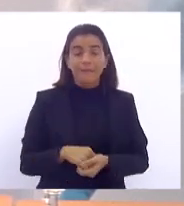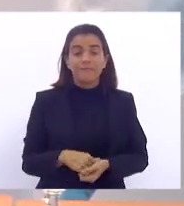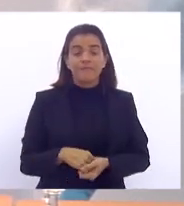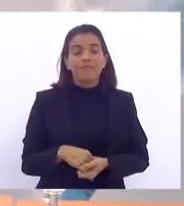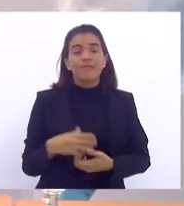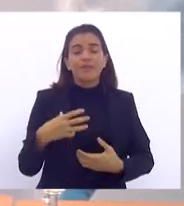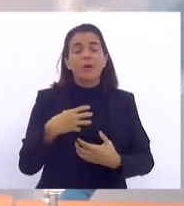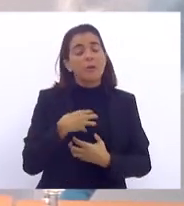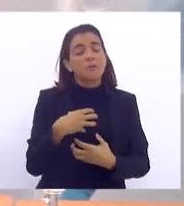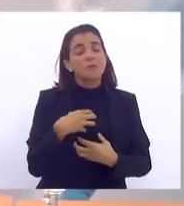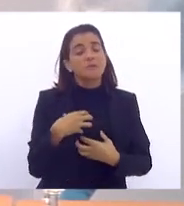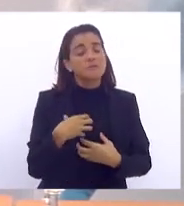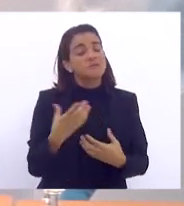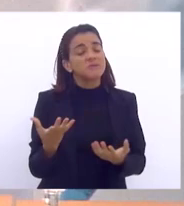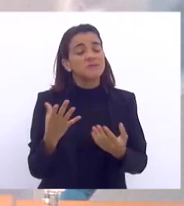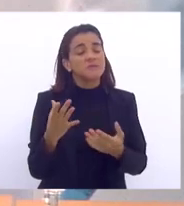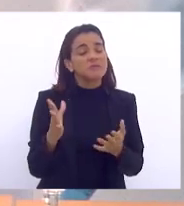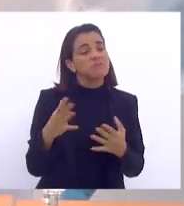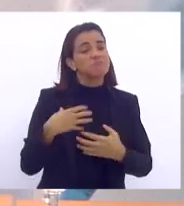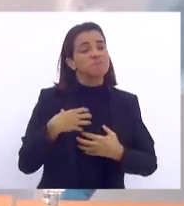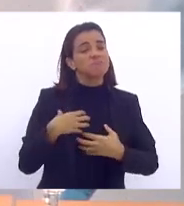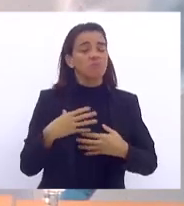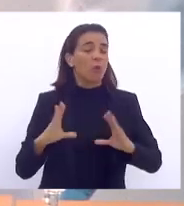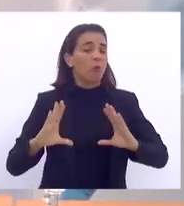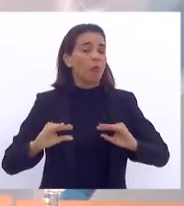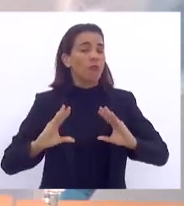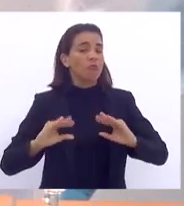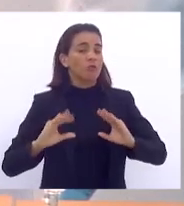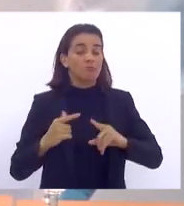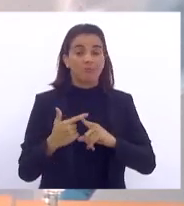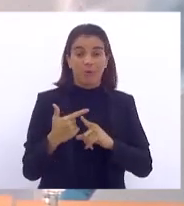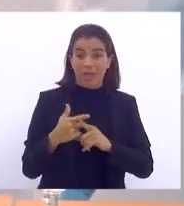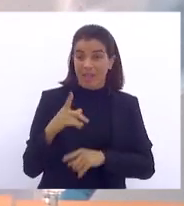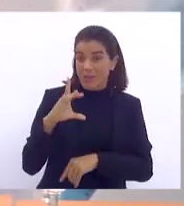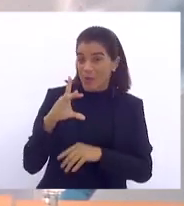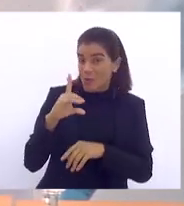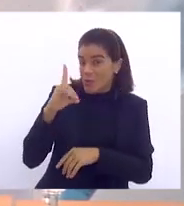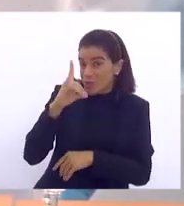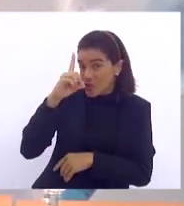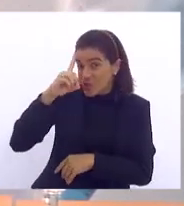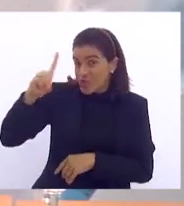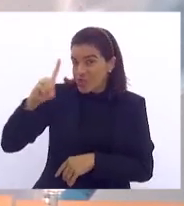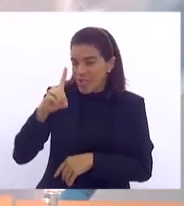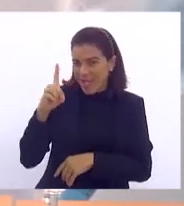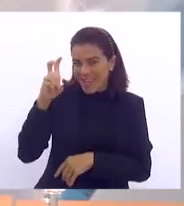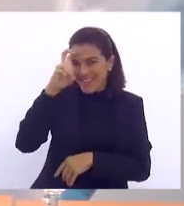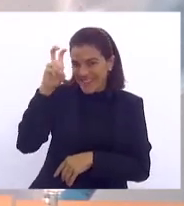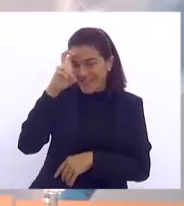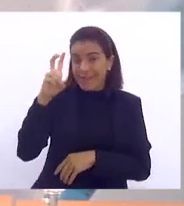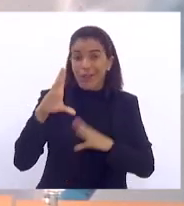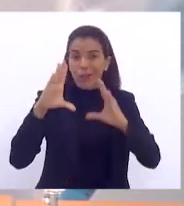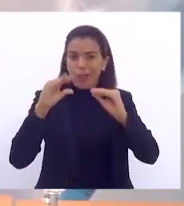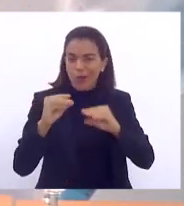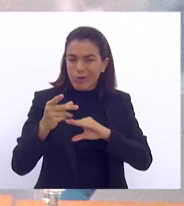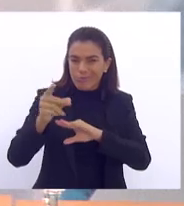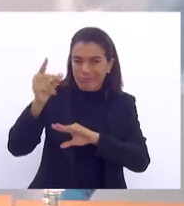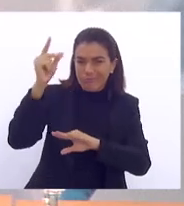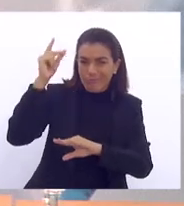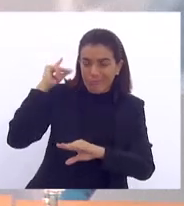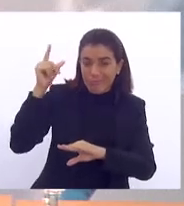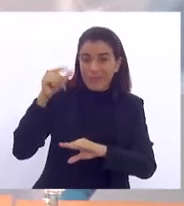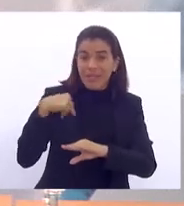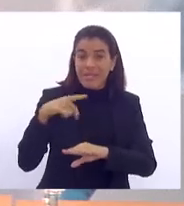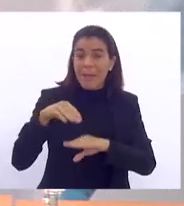fico muito à vontade de dar esse exemplo porque naquela fatídica à noite a gente tinha um volume de quase 3500